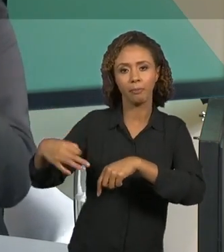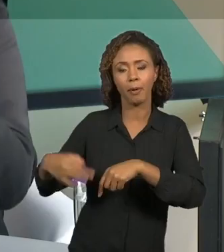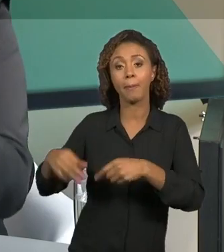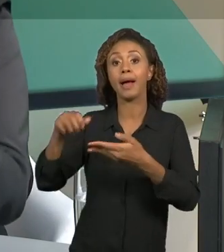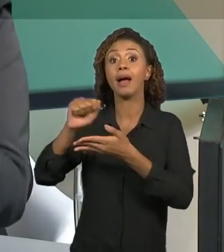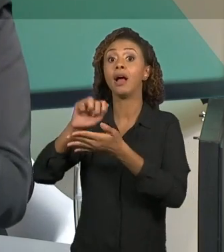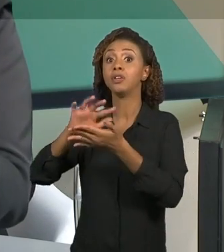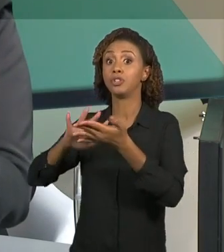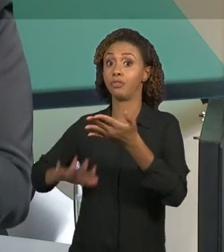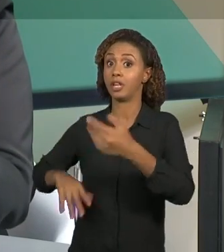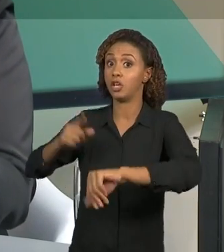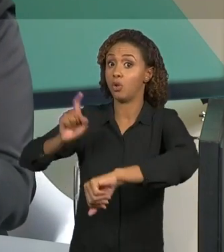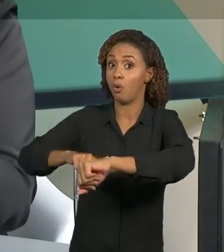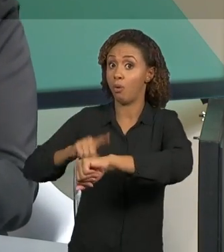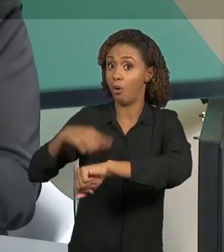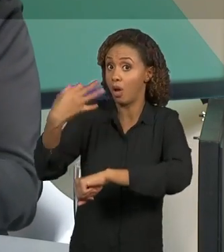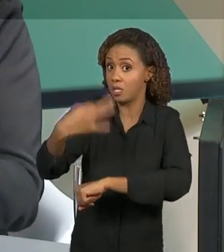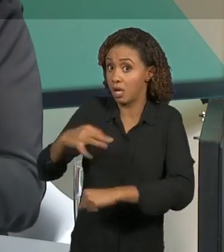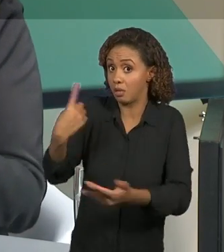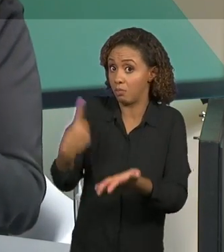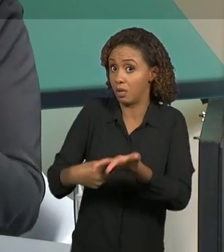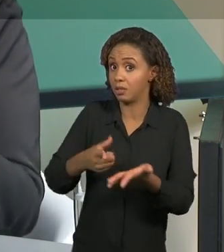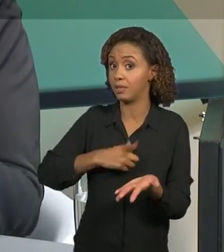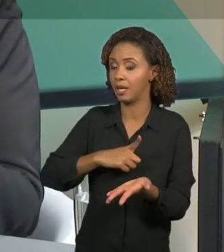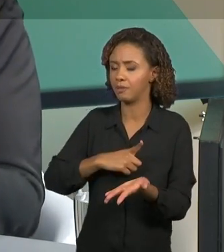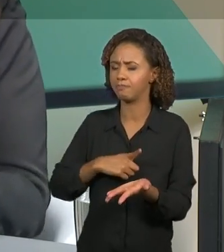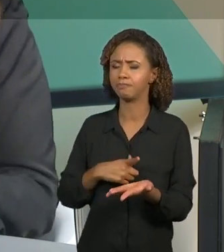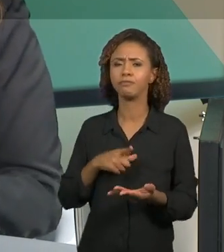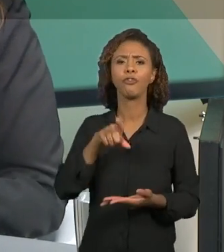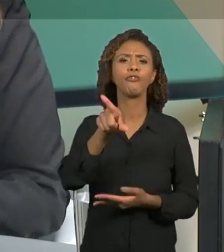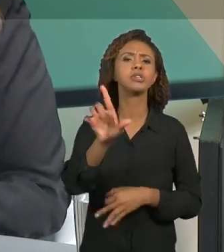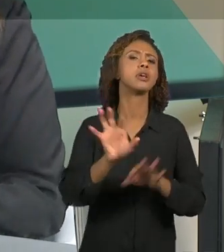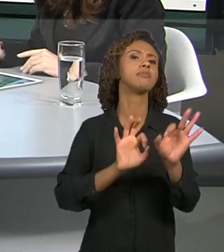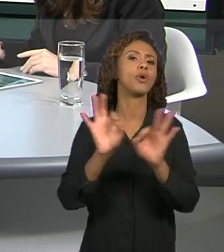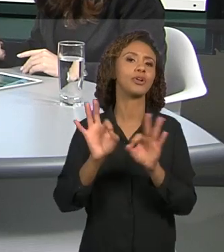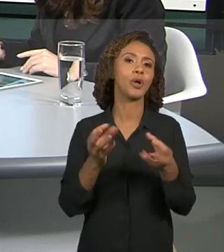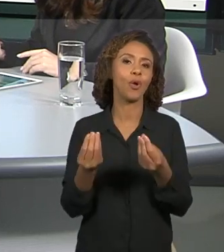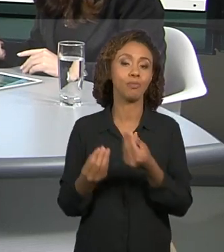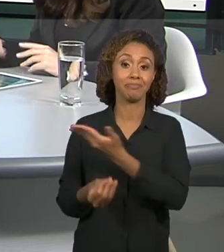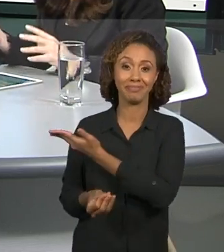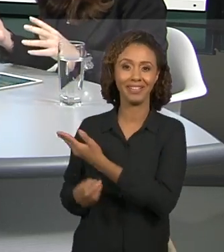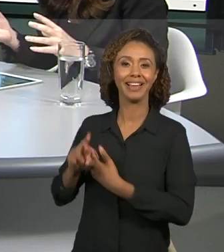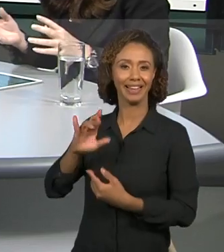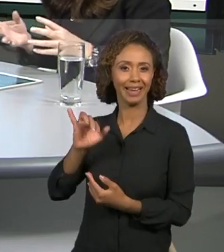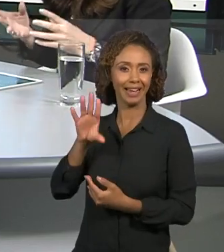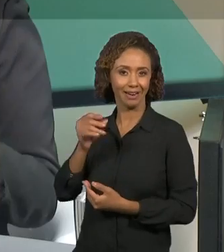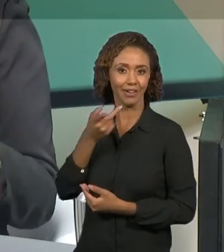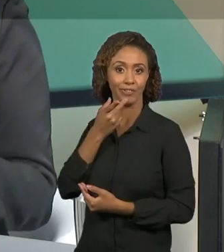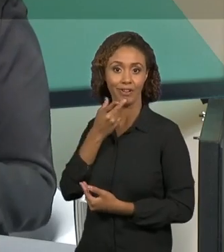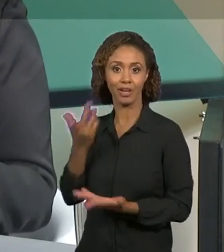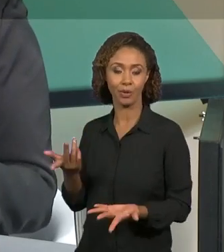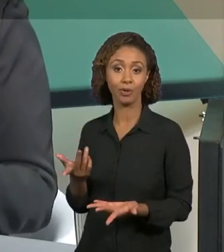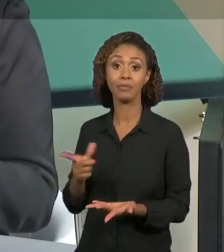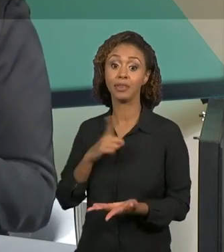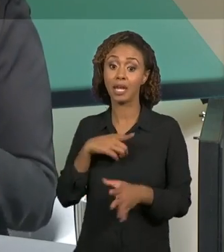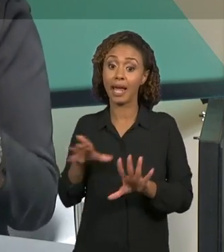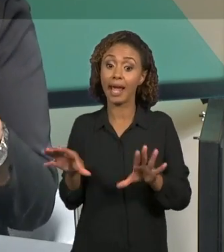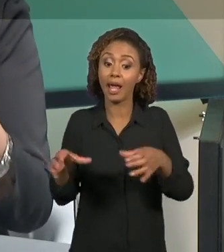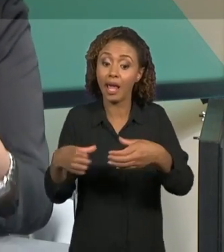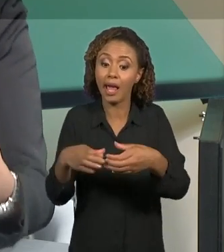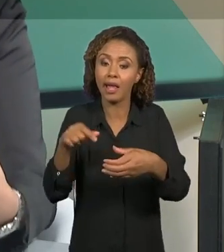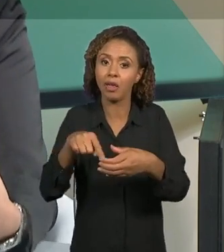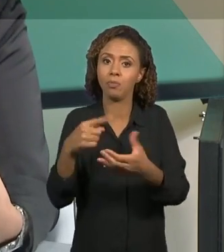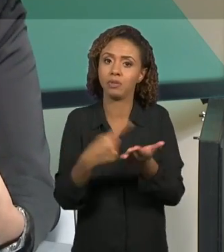temos as atividades que tem hora marcada tá como que você vai se organizar conforme o próprio ricardo disse a organização em equipe